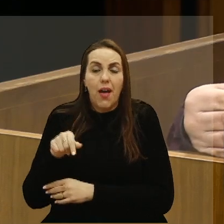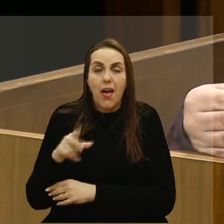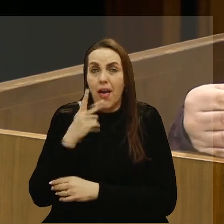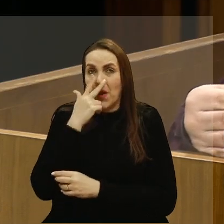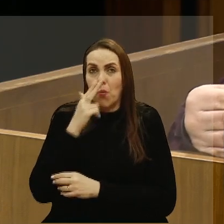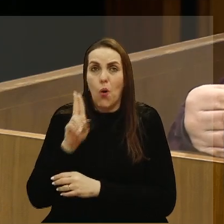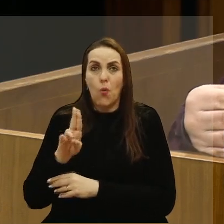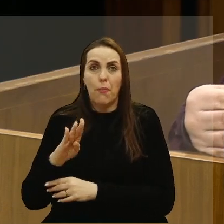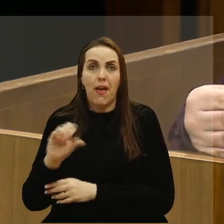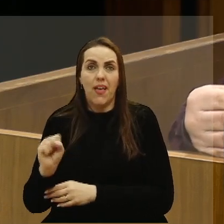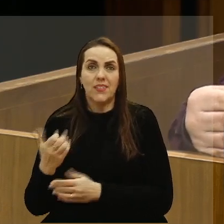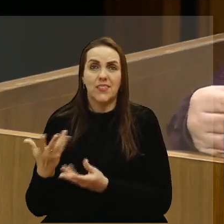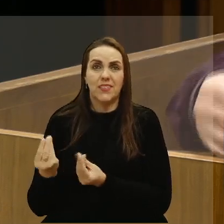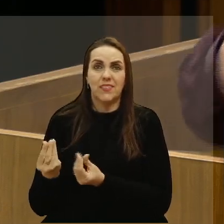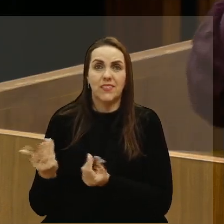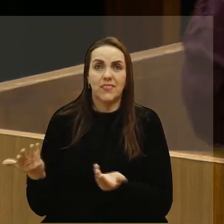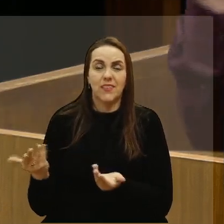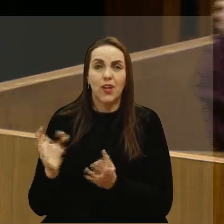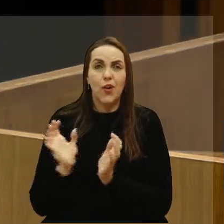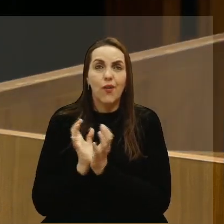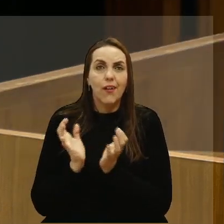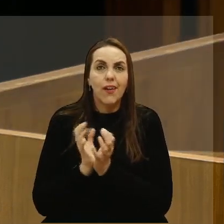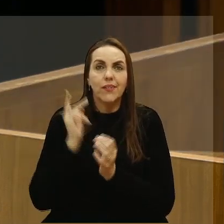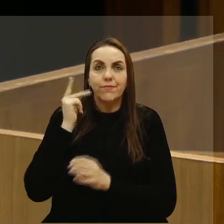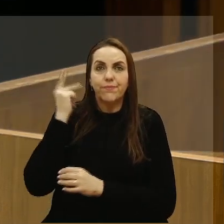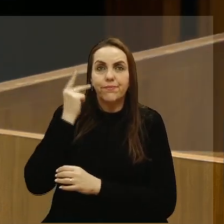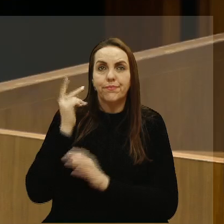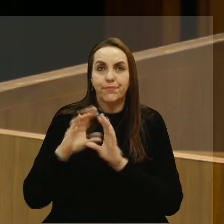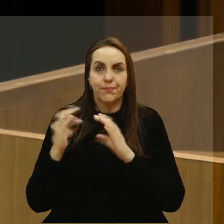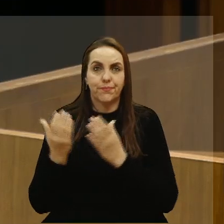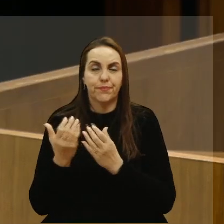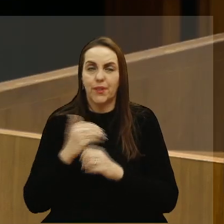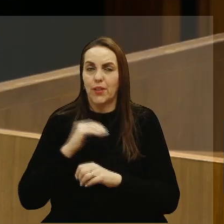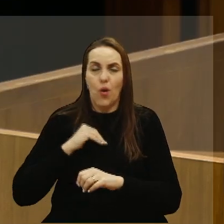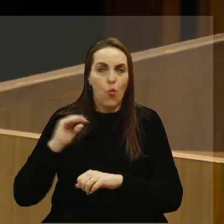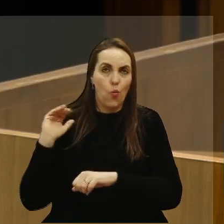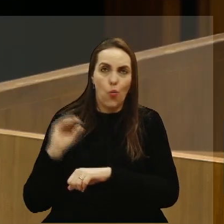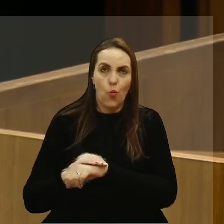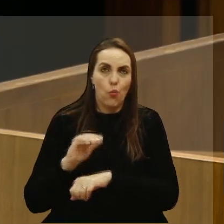mas colegas vereadores e comunidade... Eu não ocupo